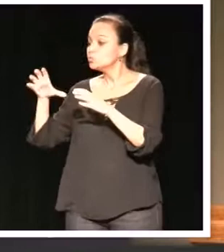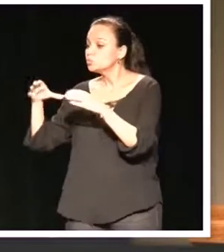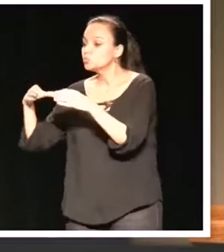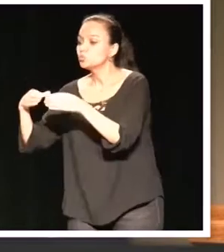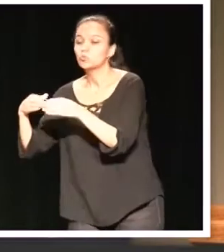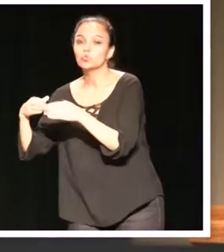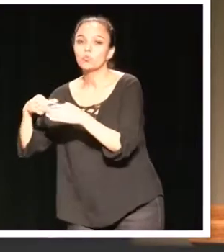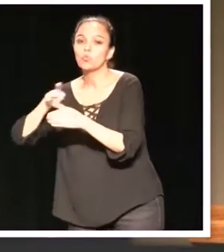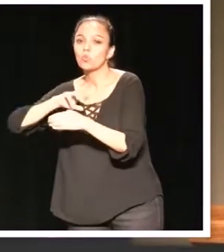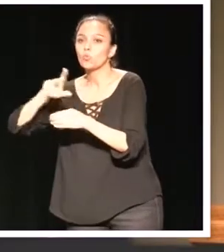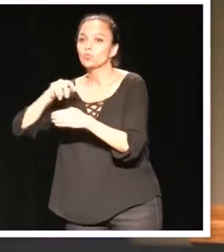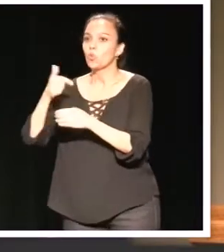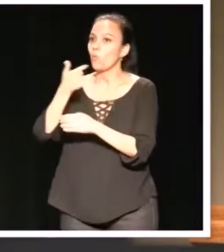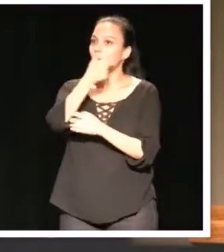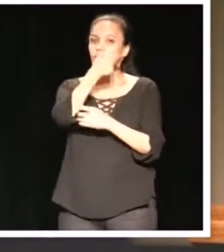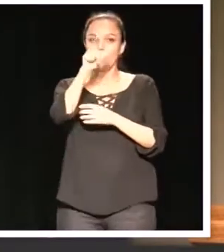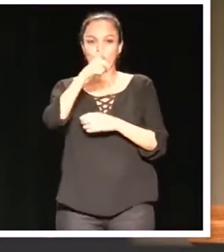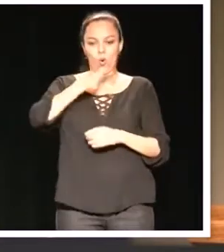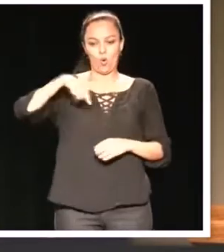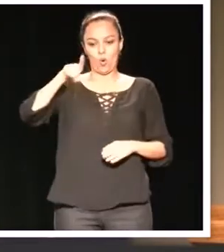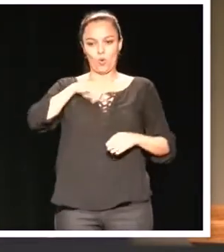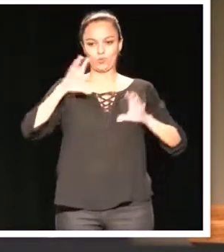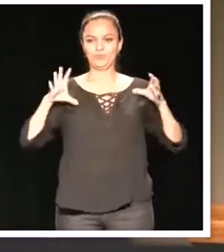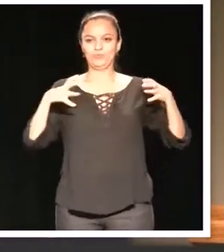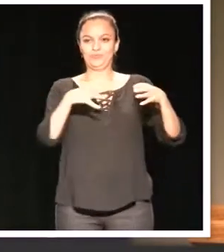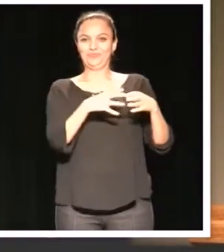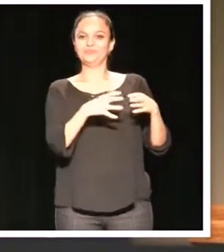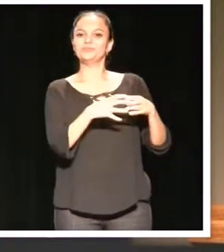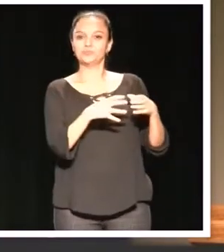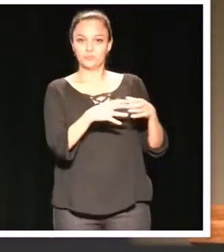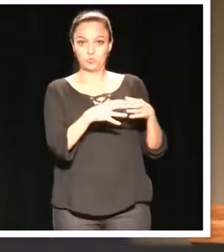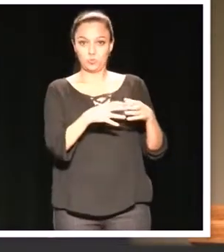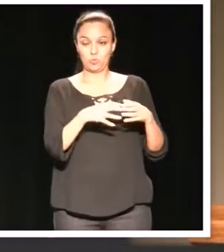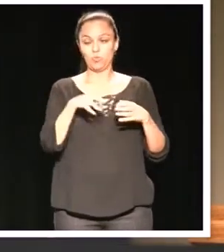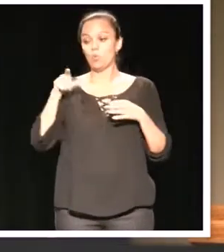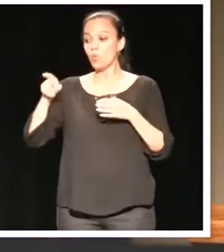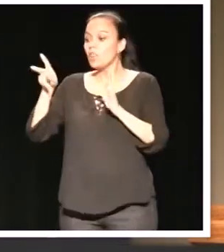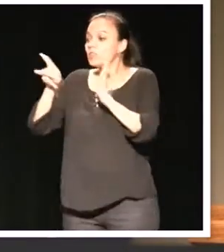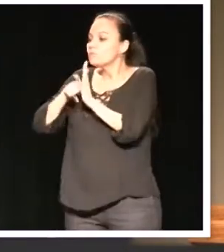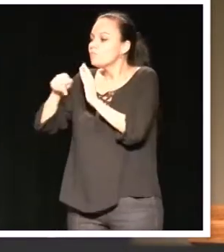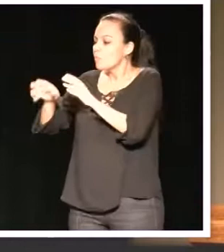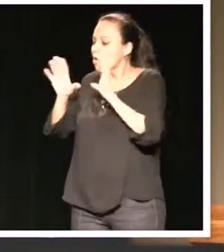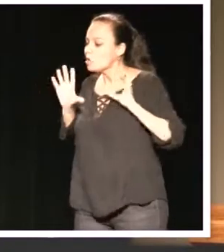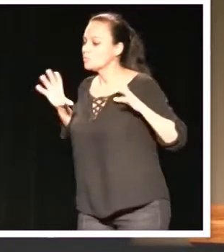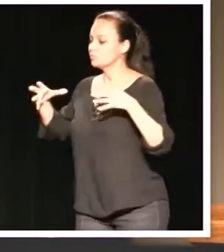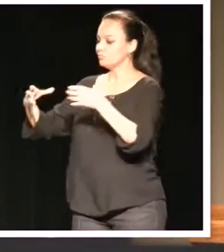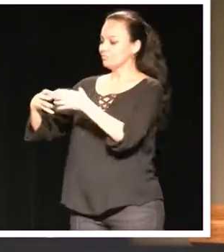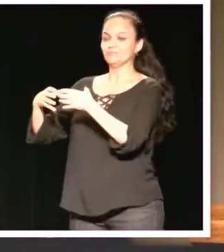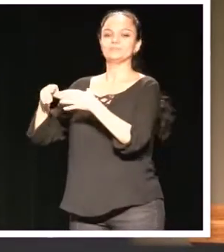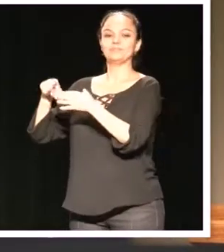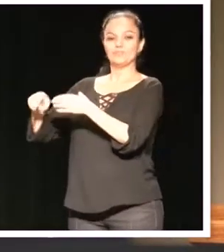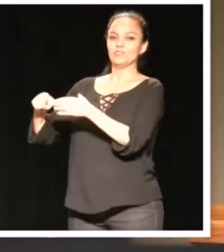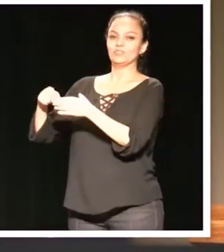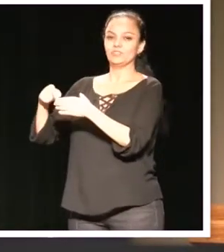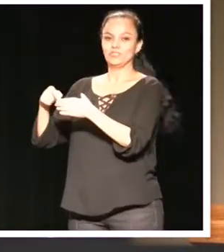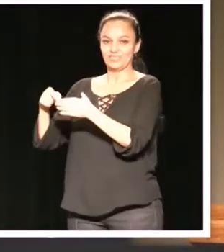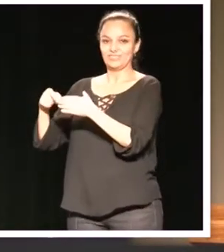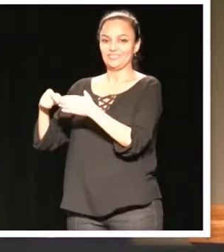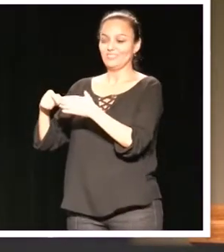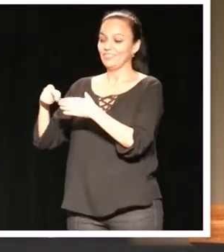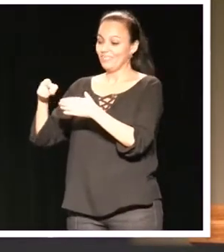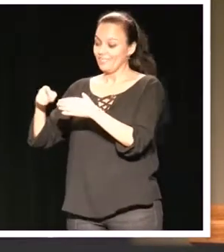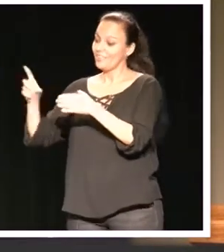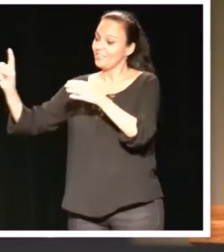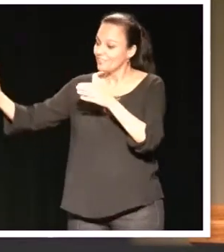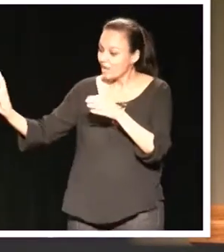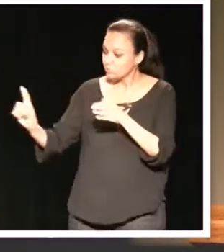nosso, a outro, ou etnia, incorporado como outros na sociedade